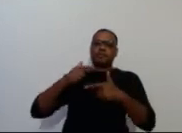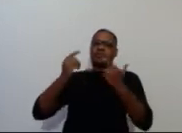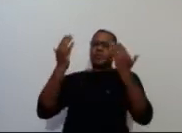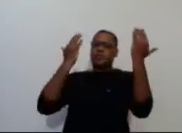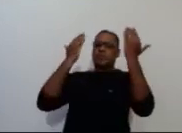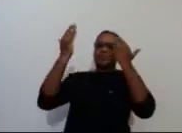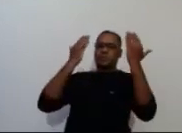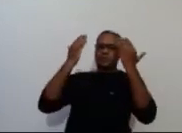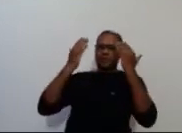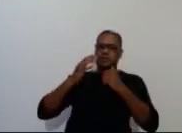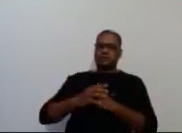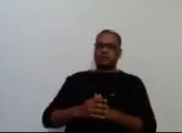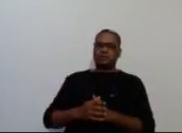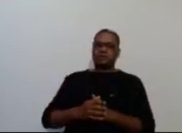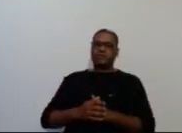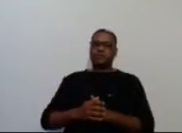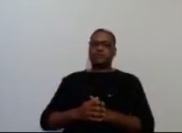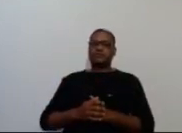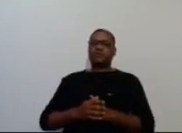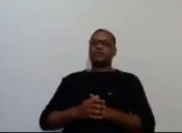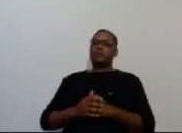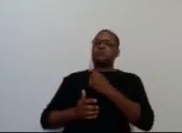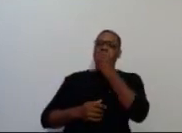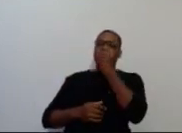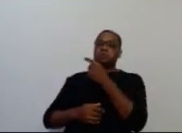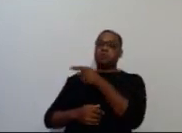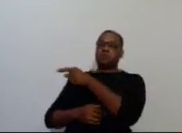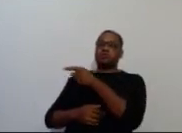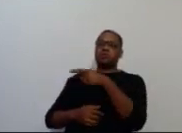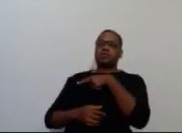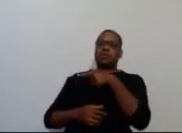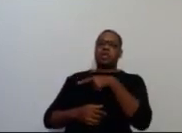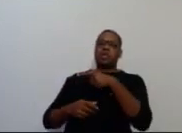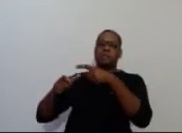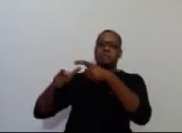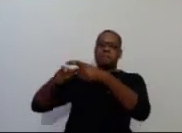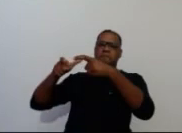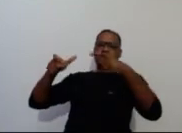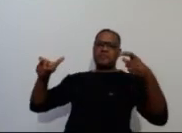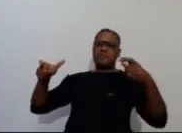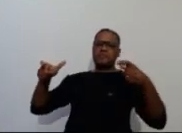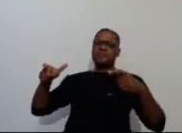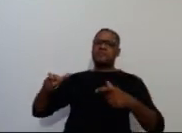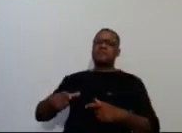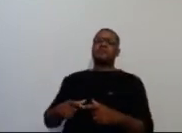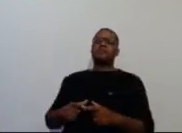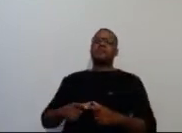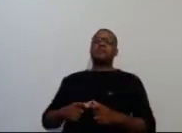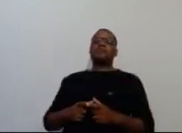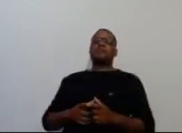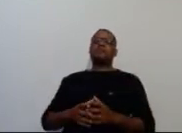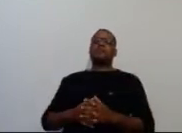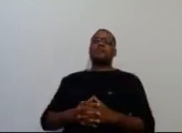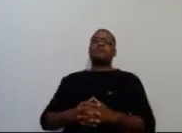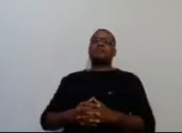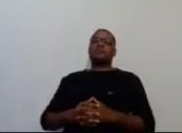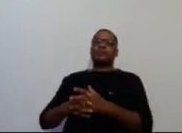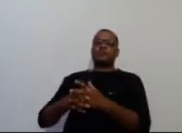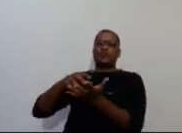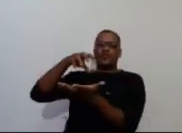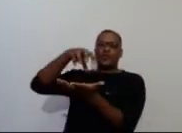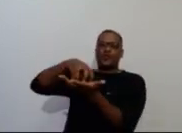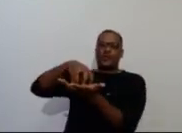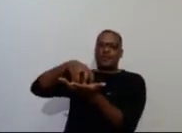o estado que tem o maior braço em termos do núcleo Nordeste, e a melhor